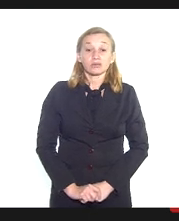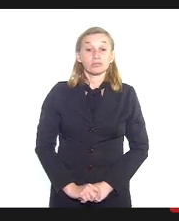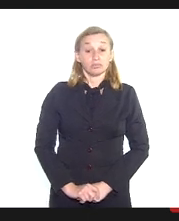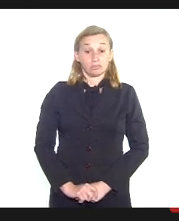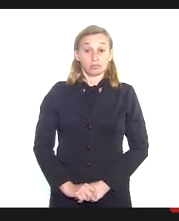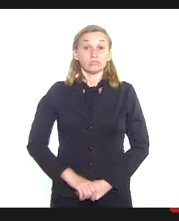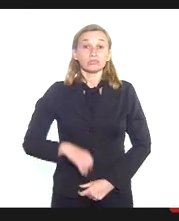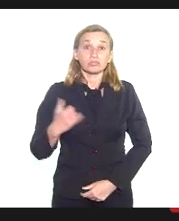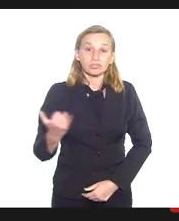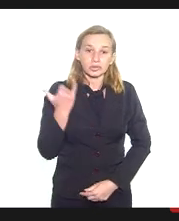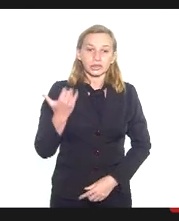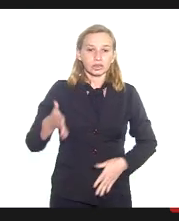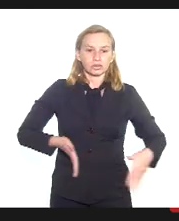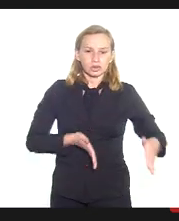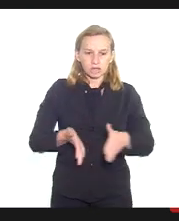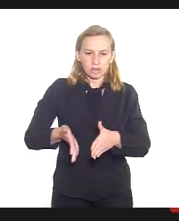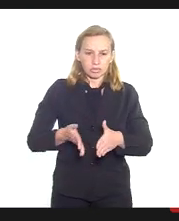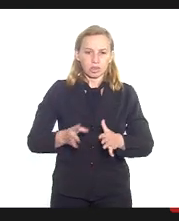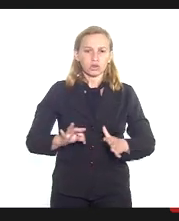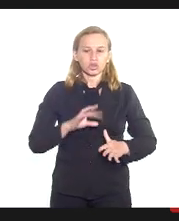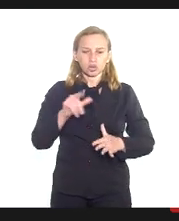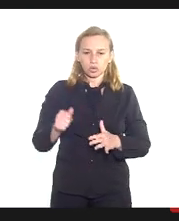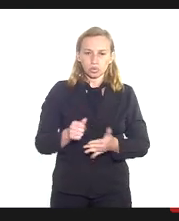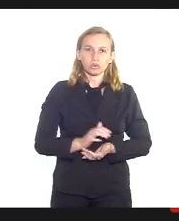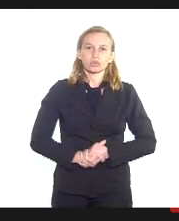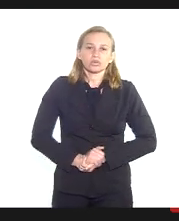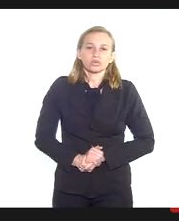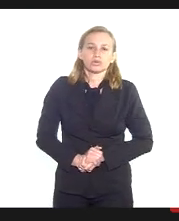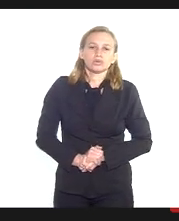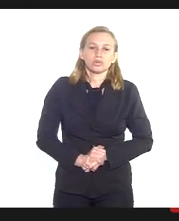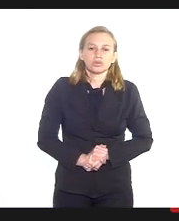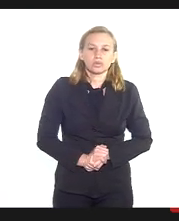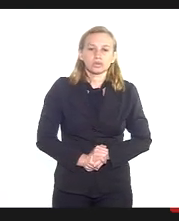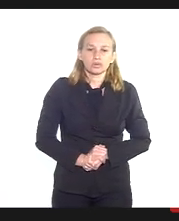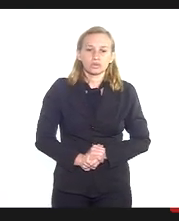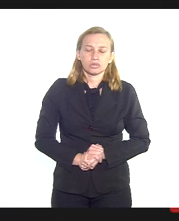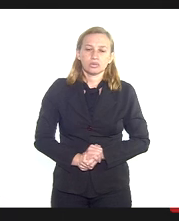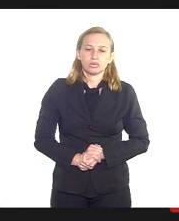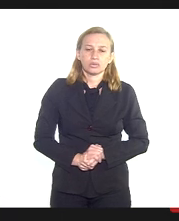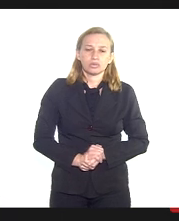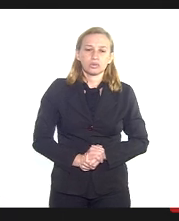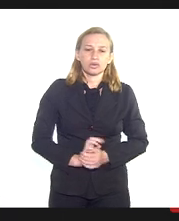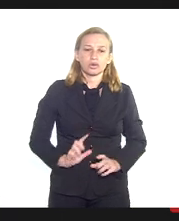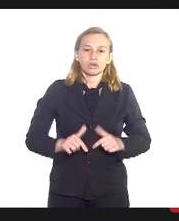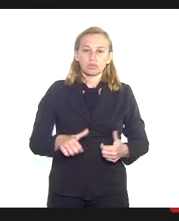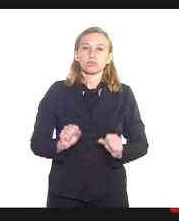interessante, evidentemente, fazer todas as simulações possíveis.